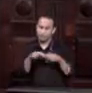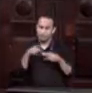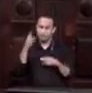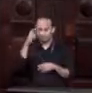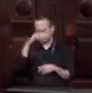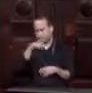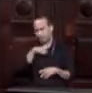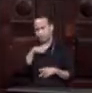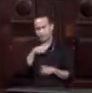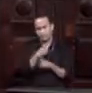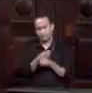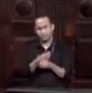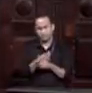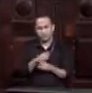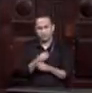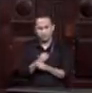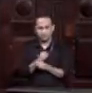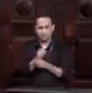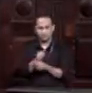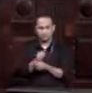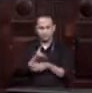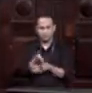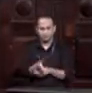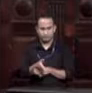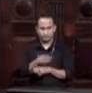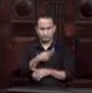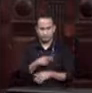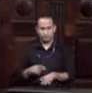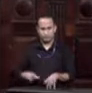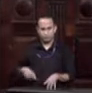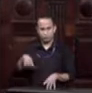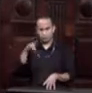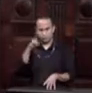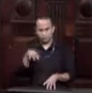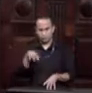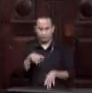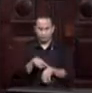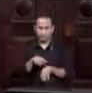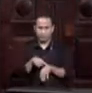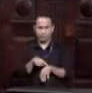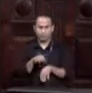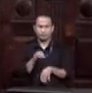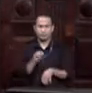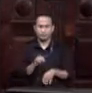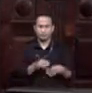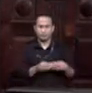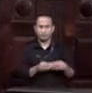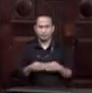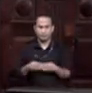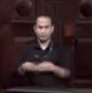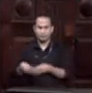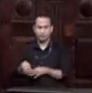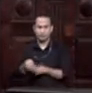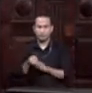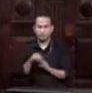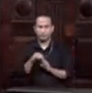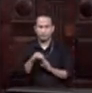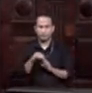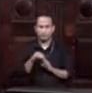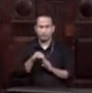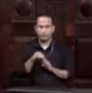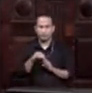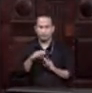encontradas, nós tivemos o impedimento do presidente, nesse último período, de conduzir a Assembleia, neste